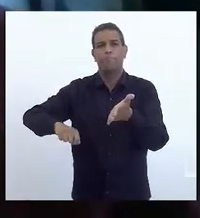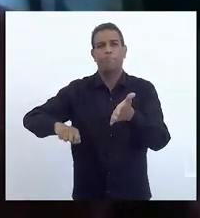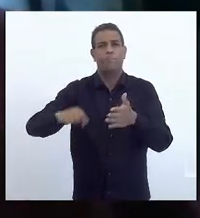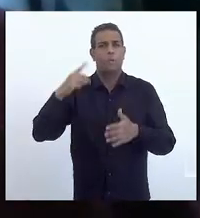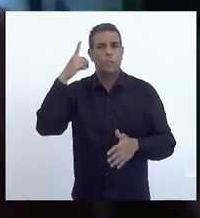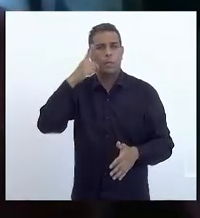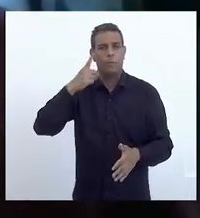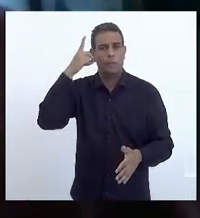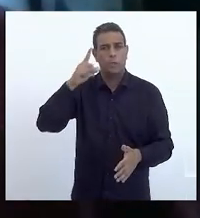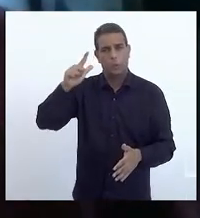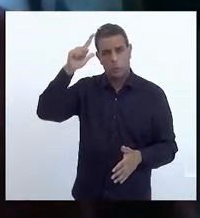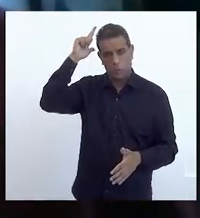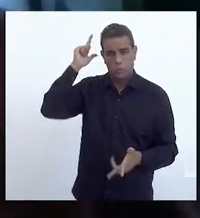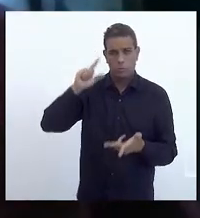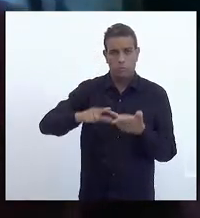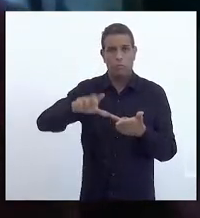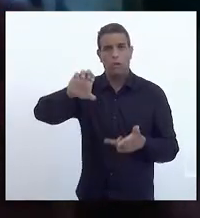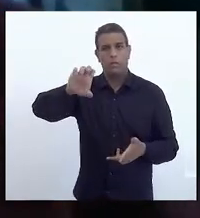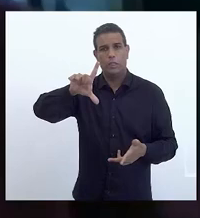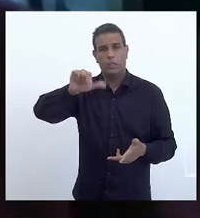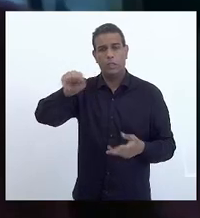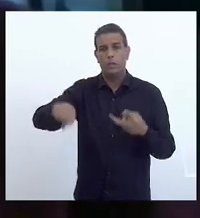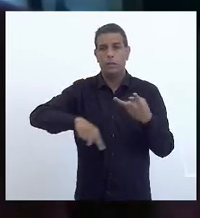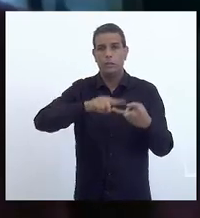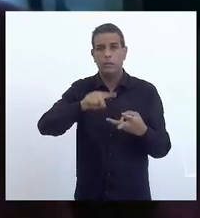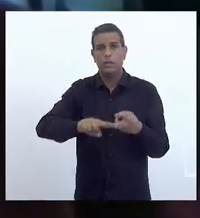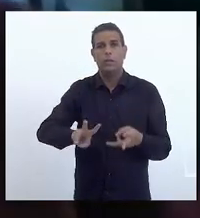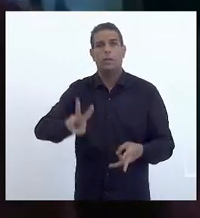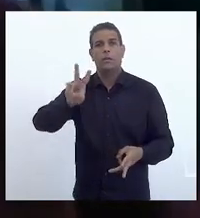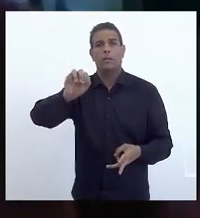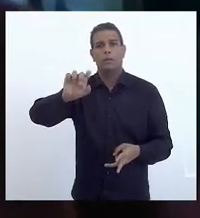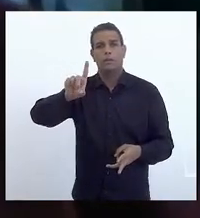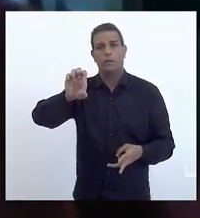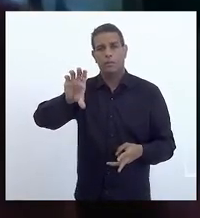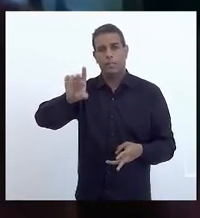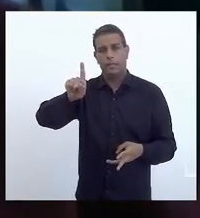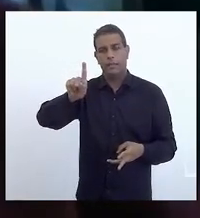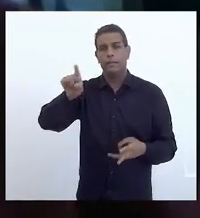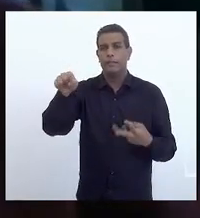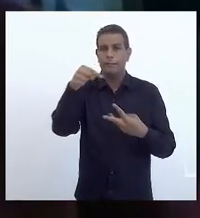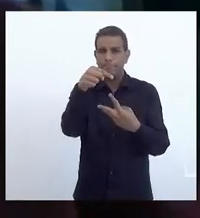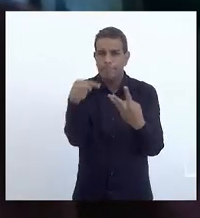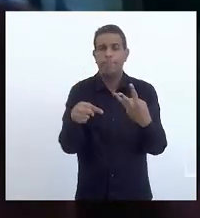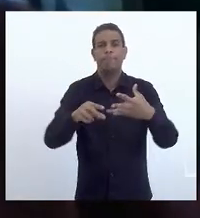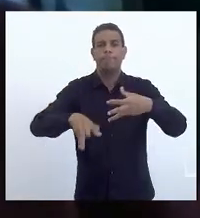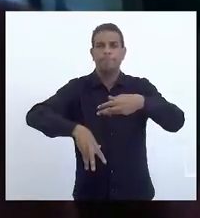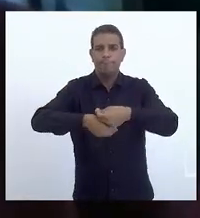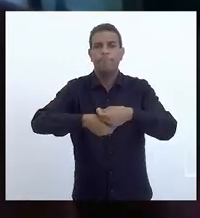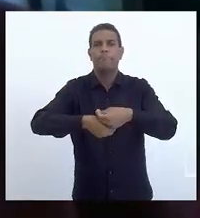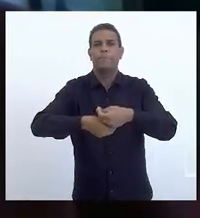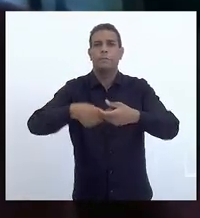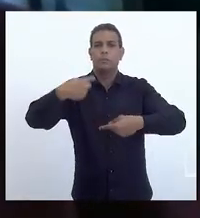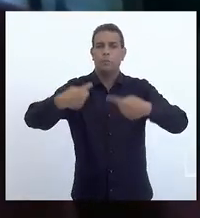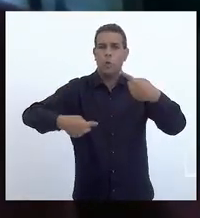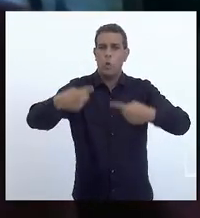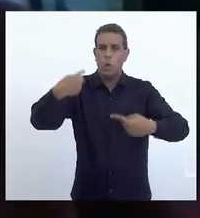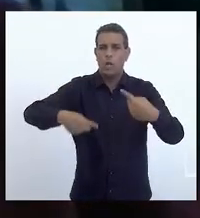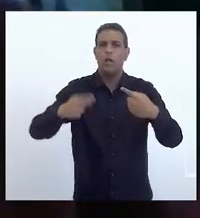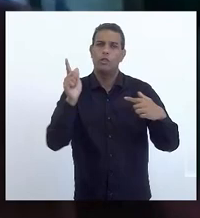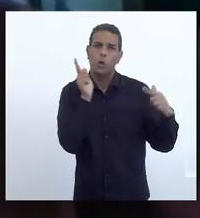Luiz Paulo, Célia Jordão e Valdec Carneiro. Realmente, uma política